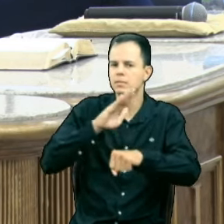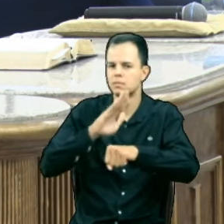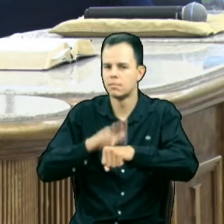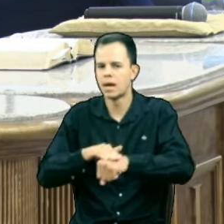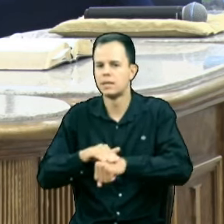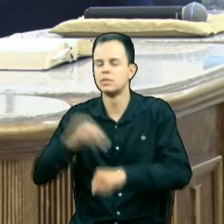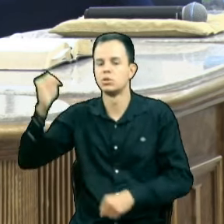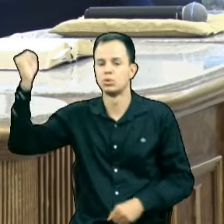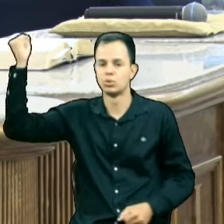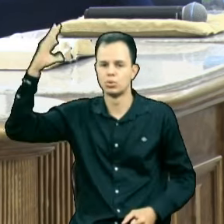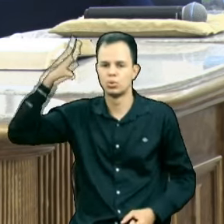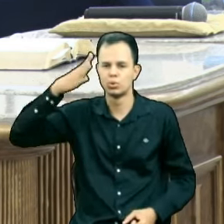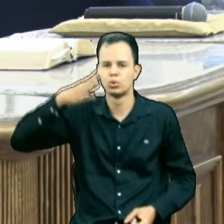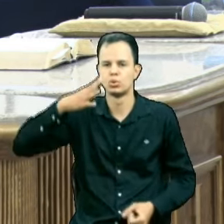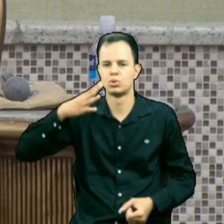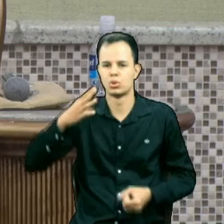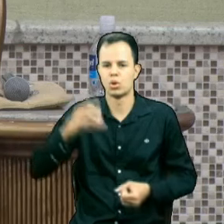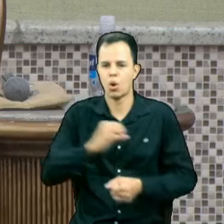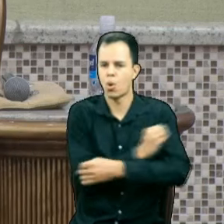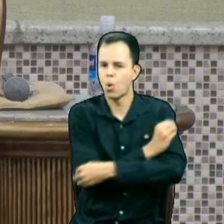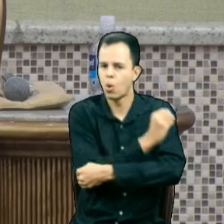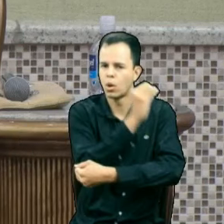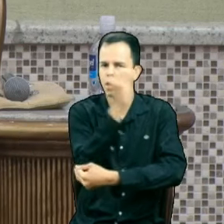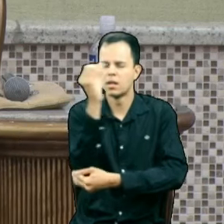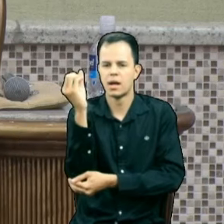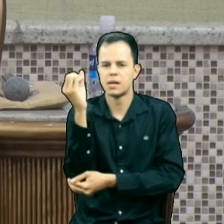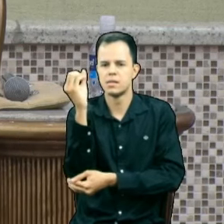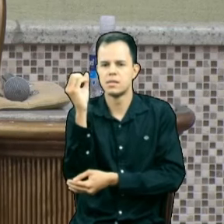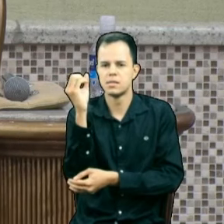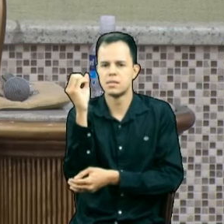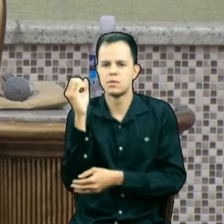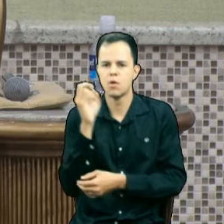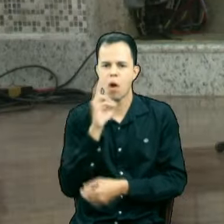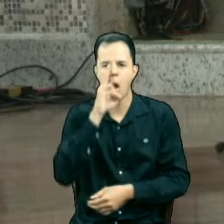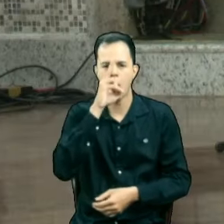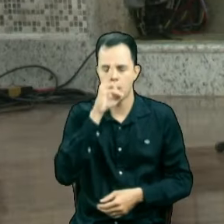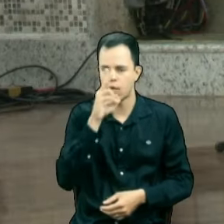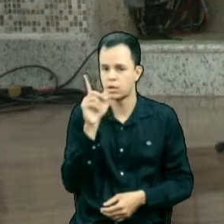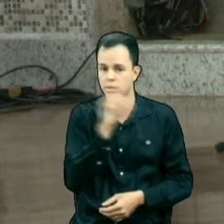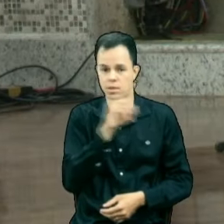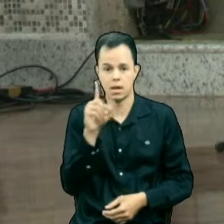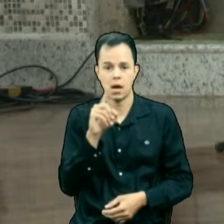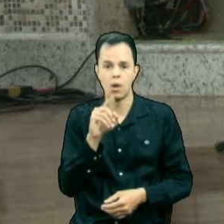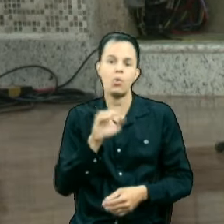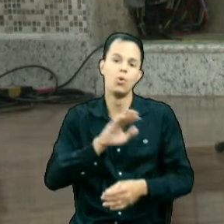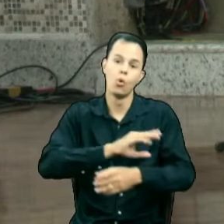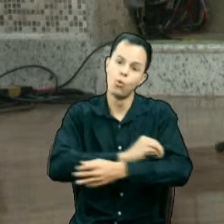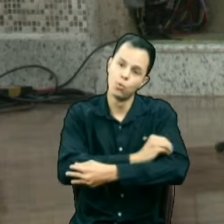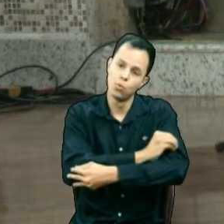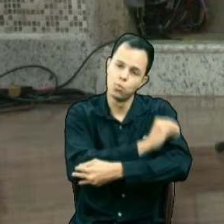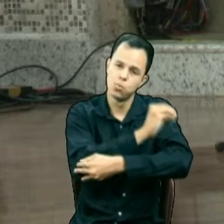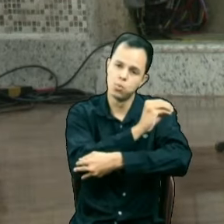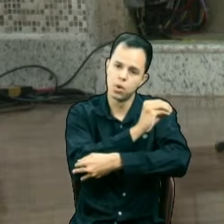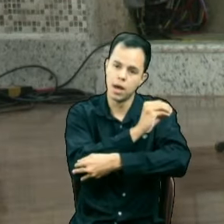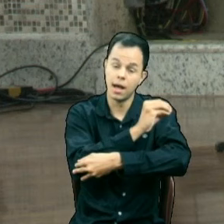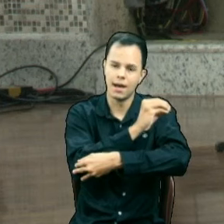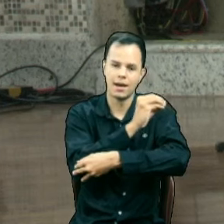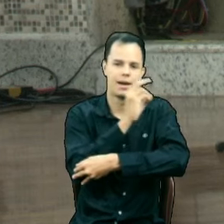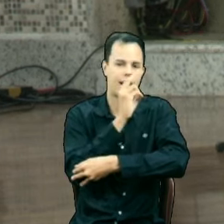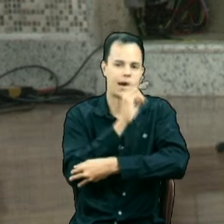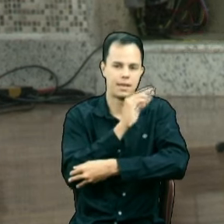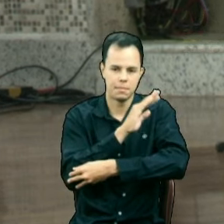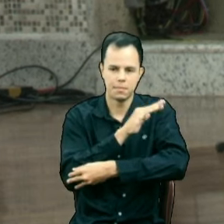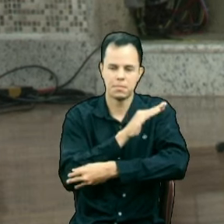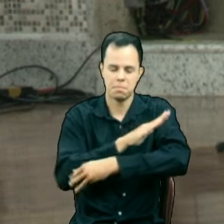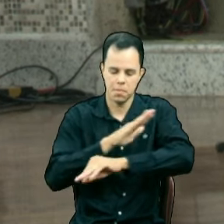dá se beijando com toda força sua experiência com deus não é assim na hora que você converte você já sabe conhece recebeu